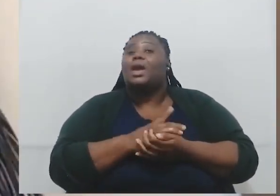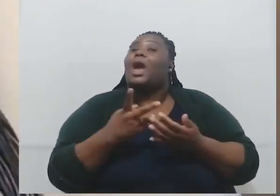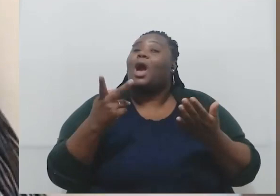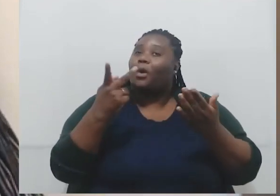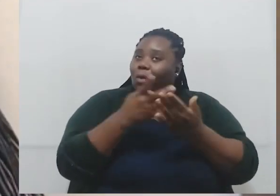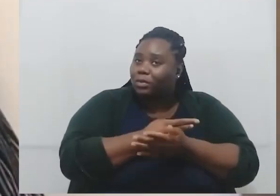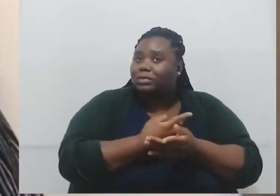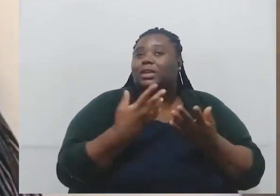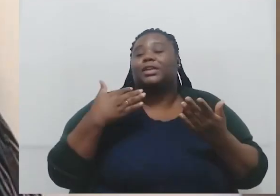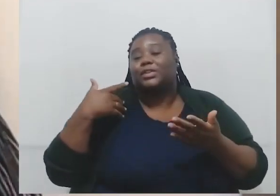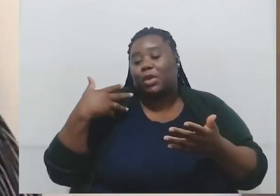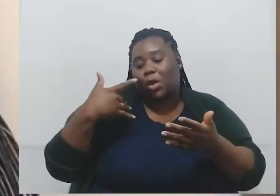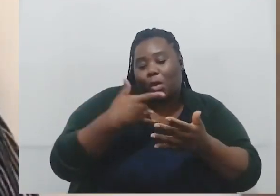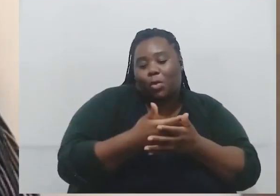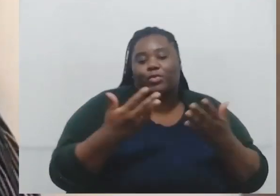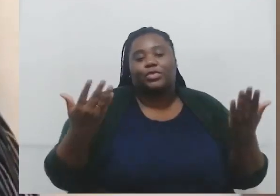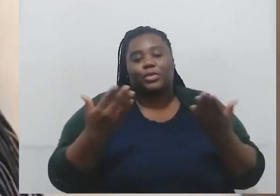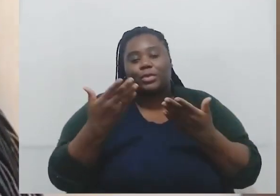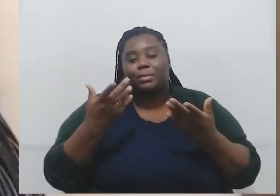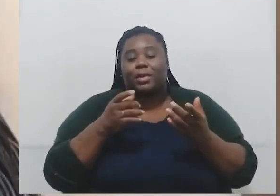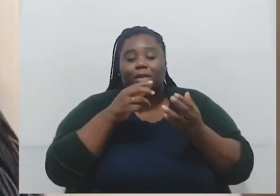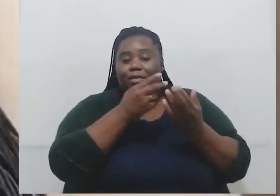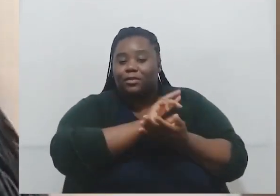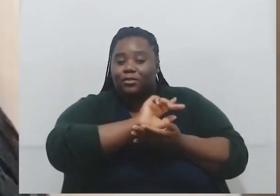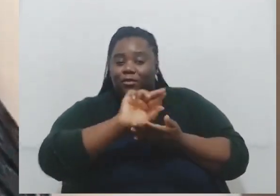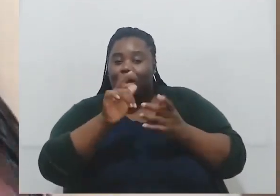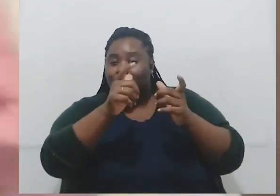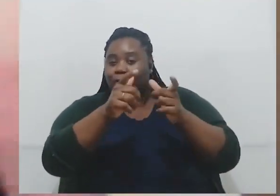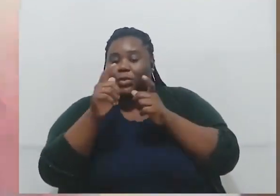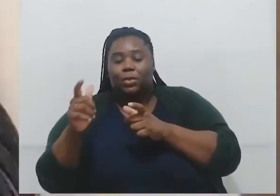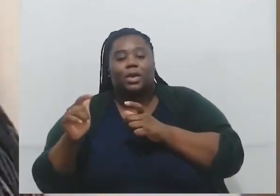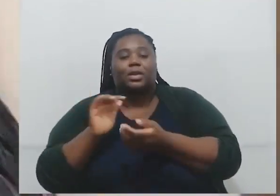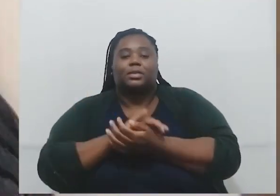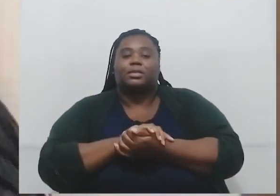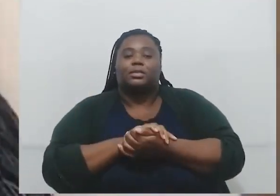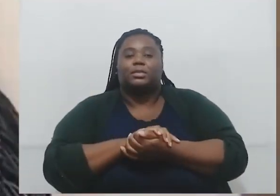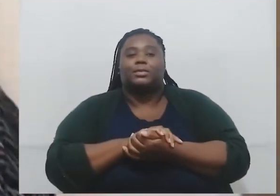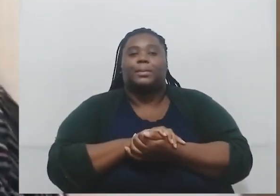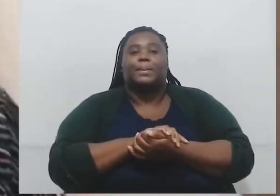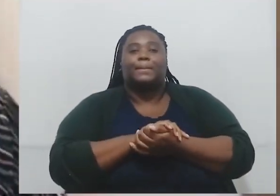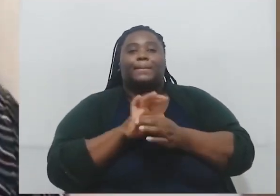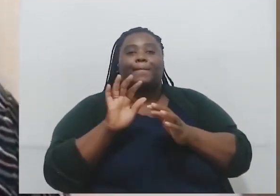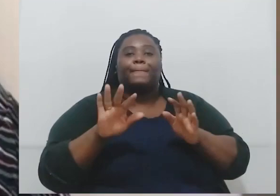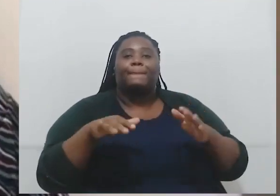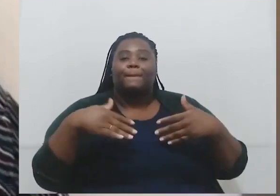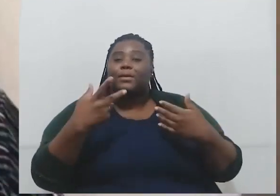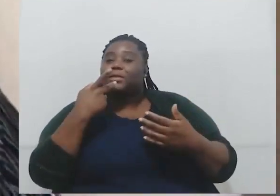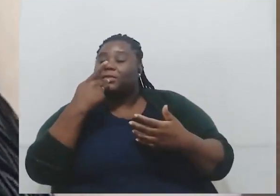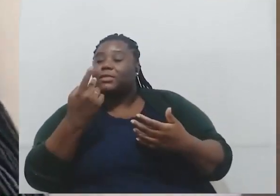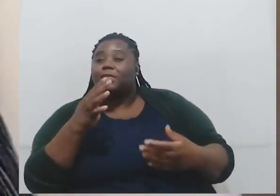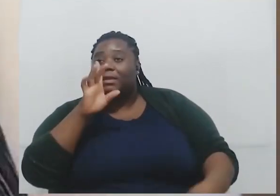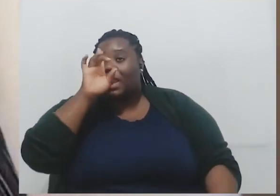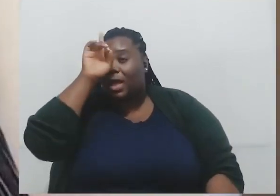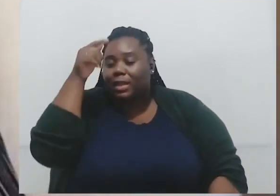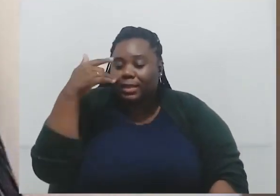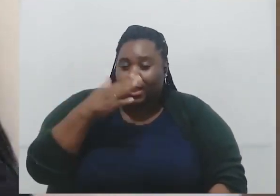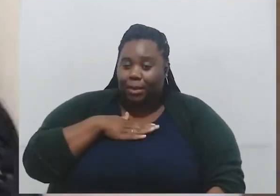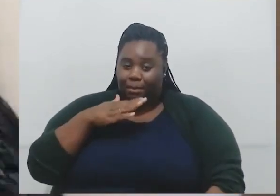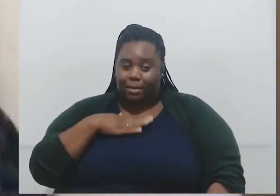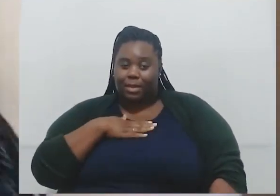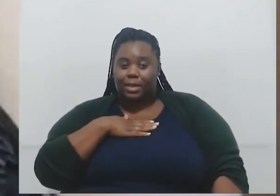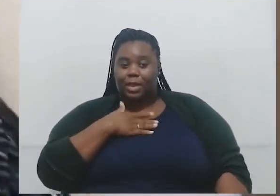de você, quando você dá, né, uma ideia sua ali, do que você acha que deveria ser, e